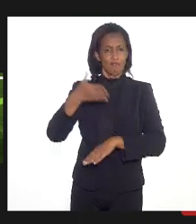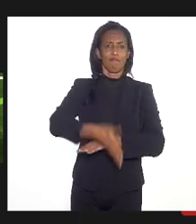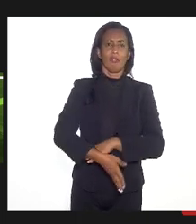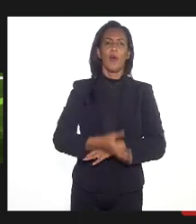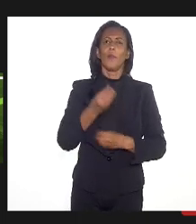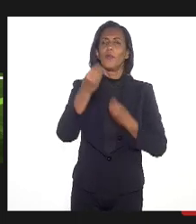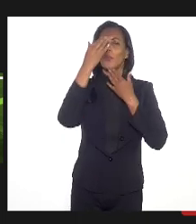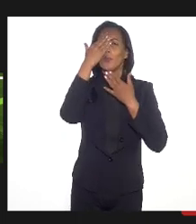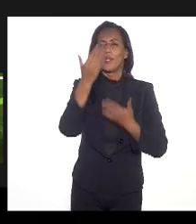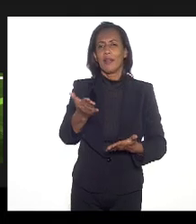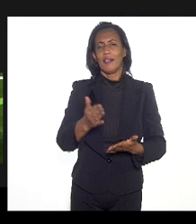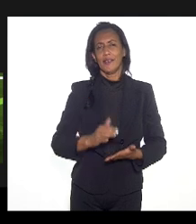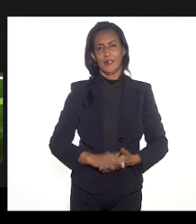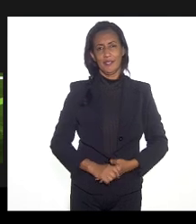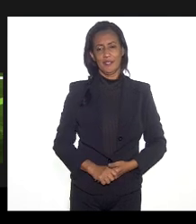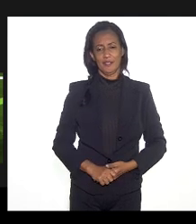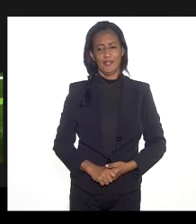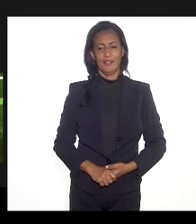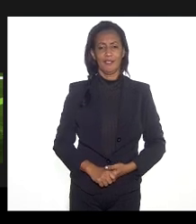Muito obrigado.